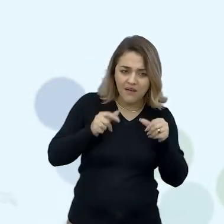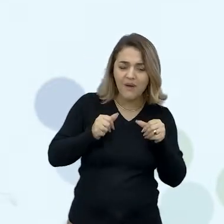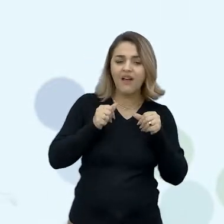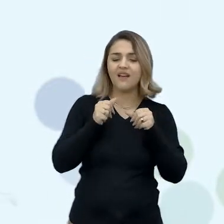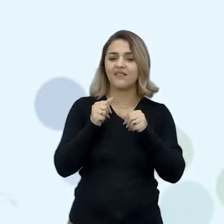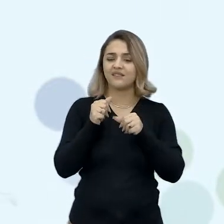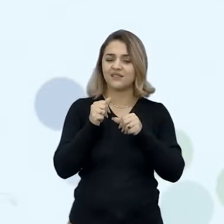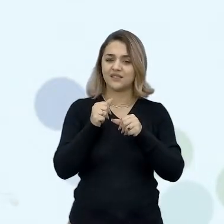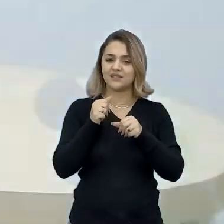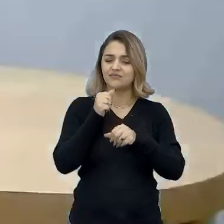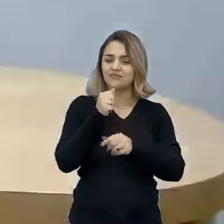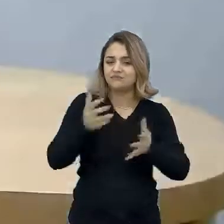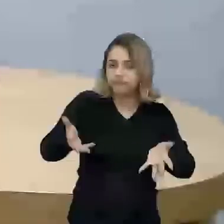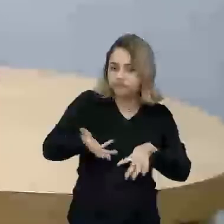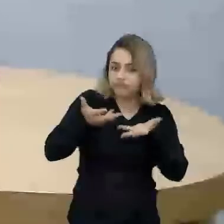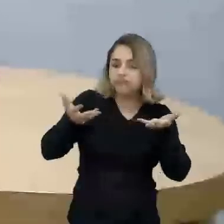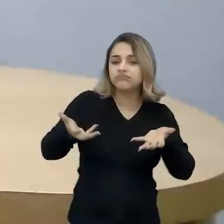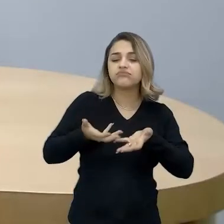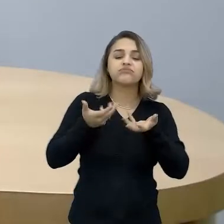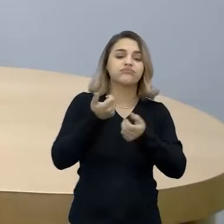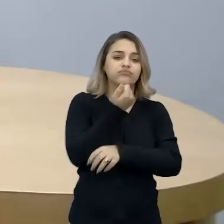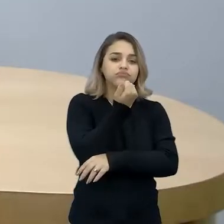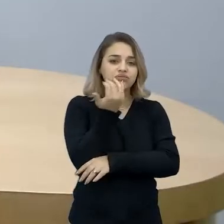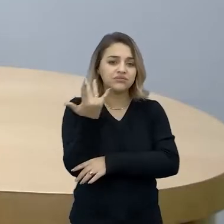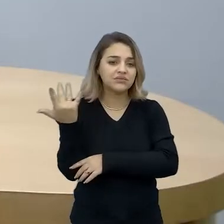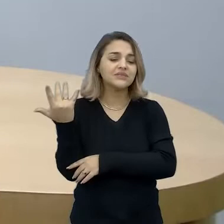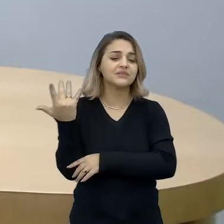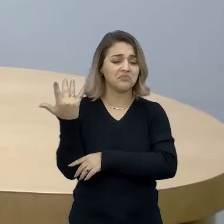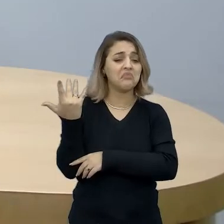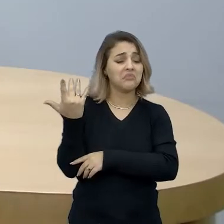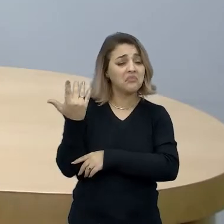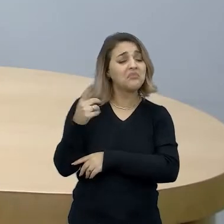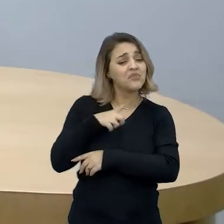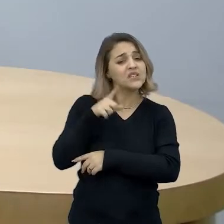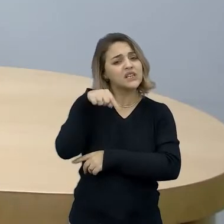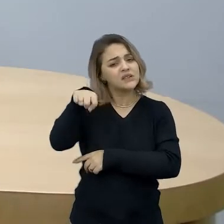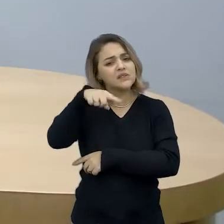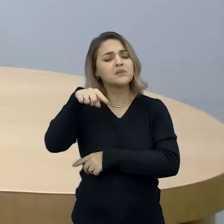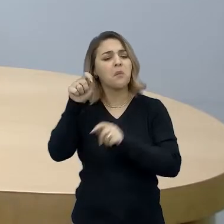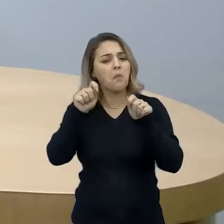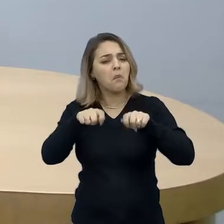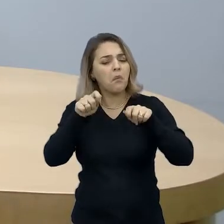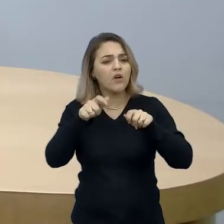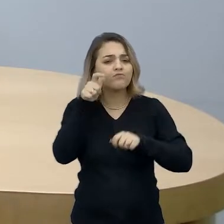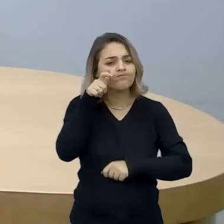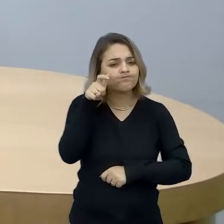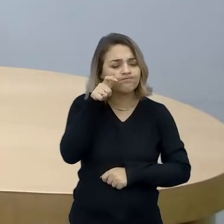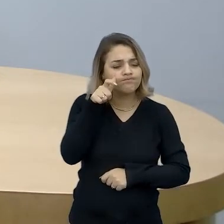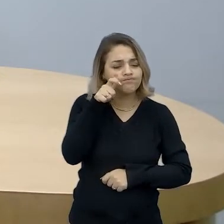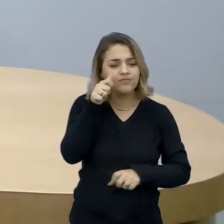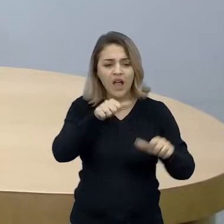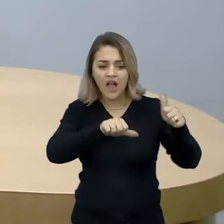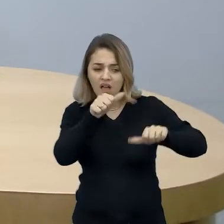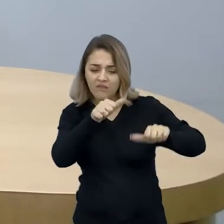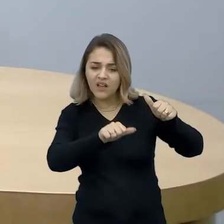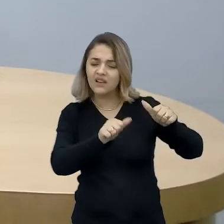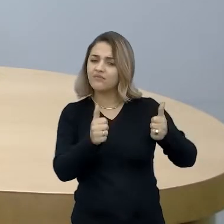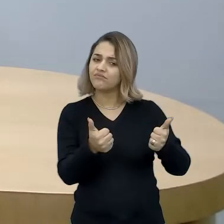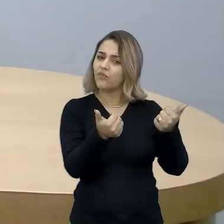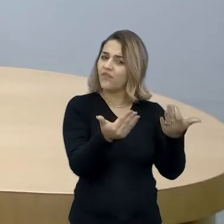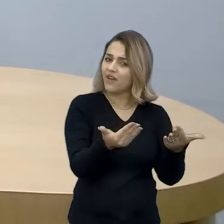Pode voltar aqui para mim, por gentileza. E aí vocês podem sempre estar analisando essa biodiversidade, né, externa. Mas